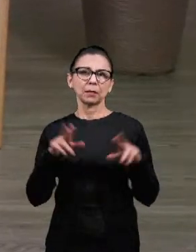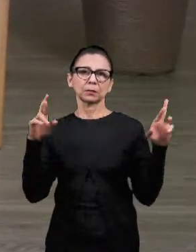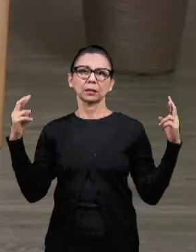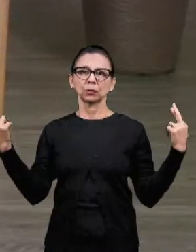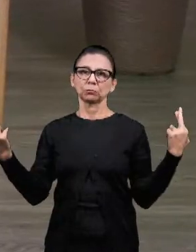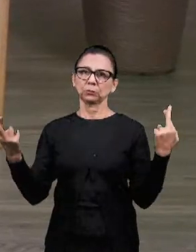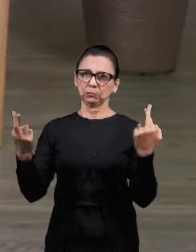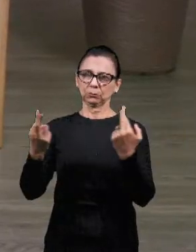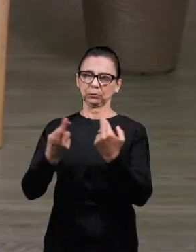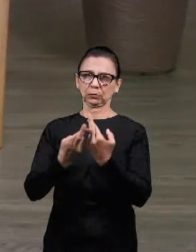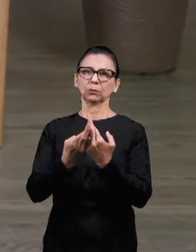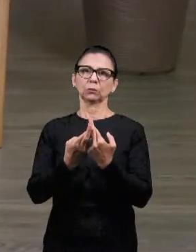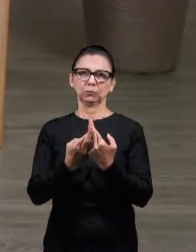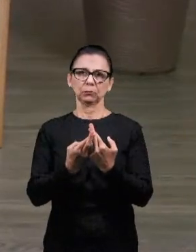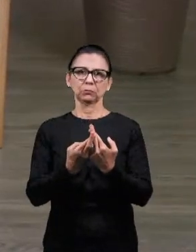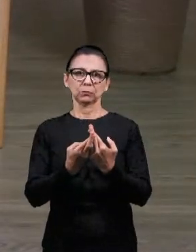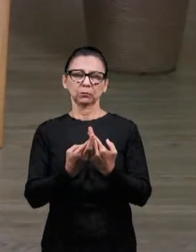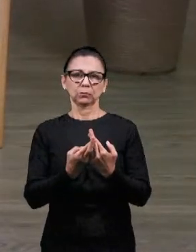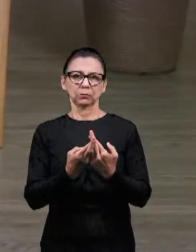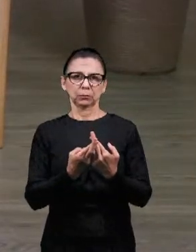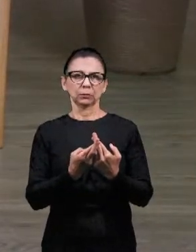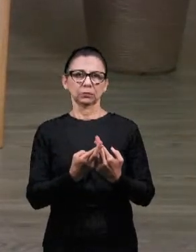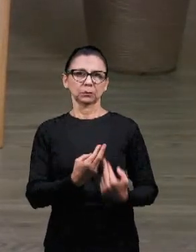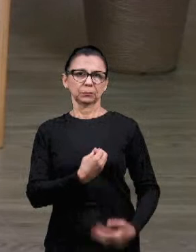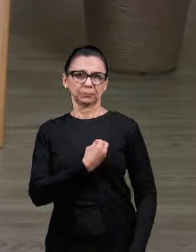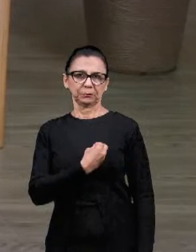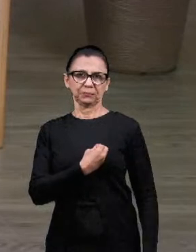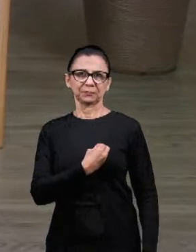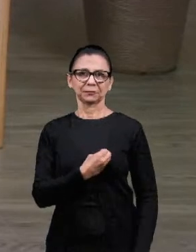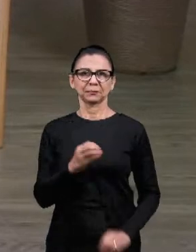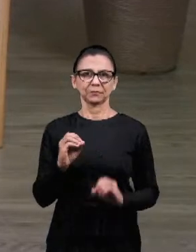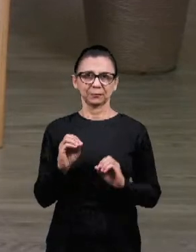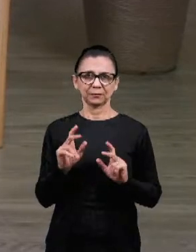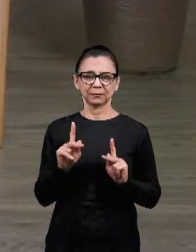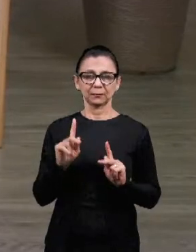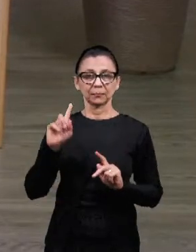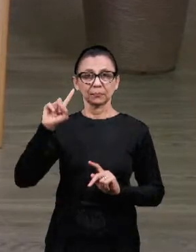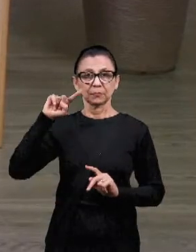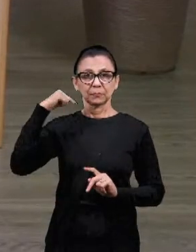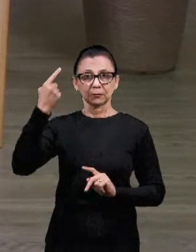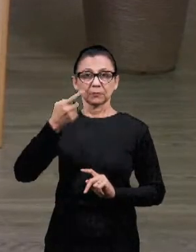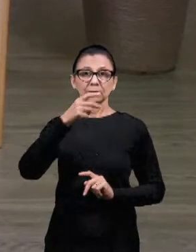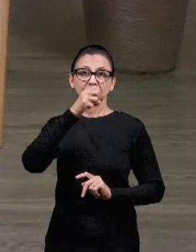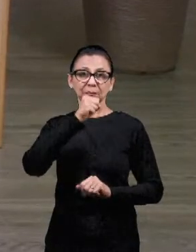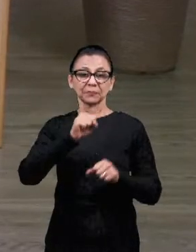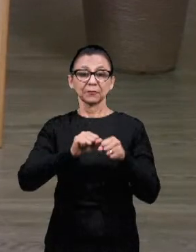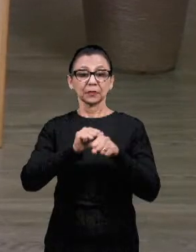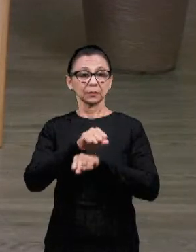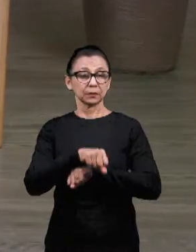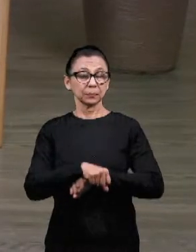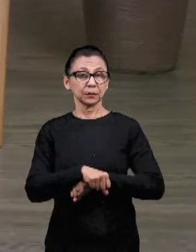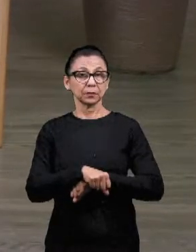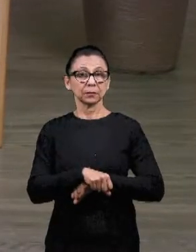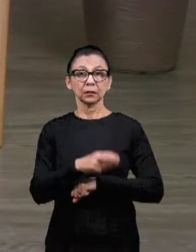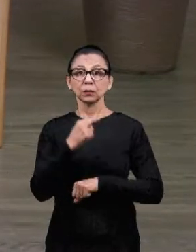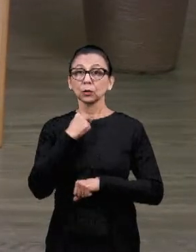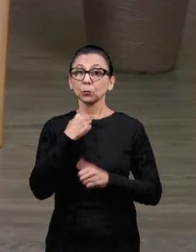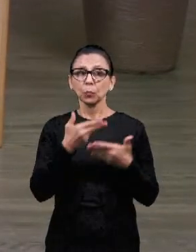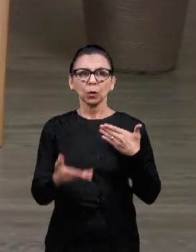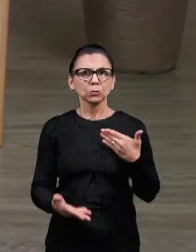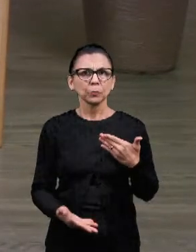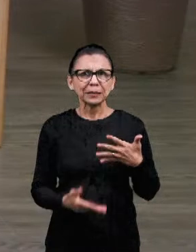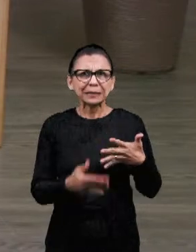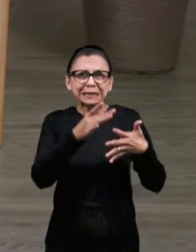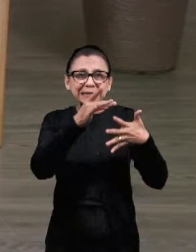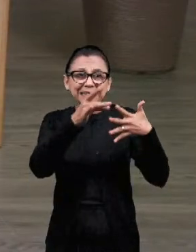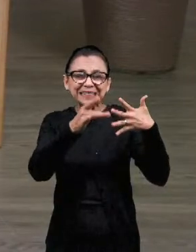reuniões que nós temos, das quais nós temos participado, tá certo? Então, próximo sábado, seminário. Você não pode perder. Mais detalhes a